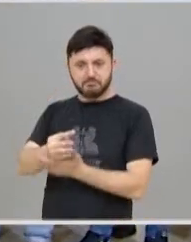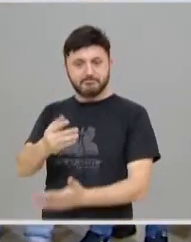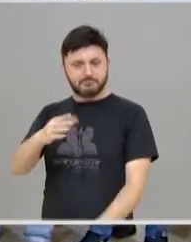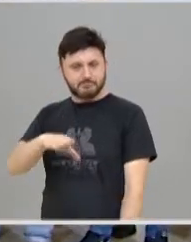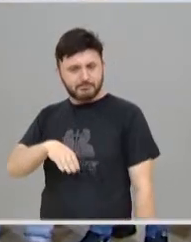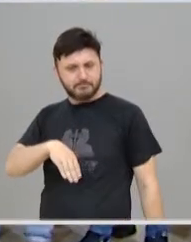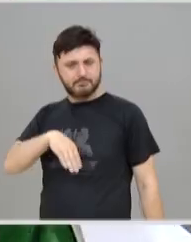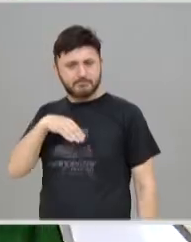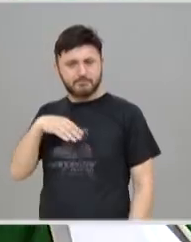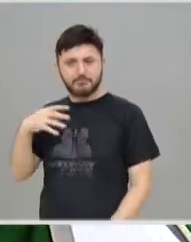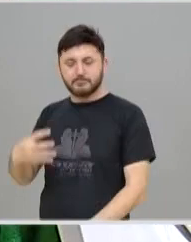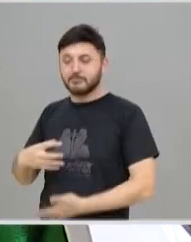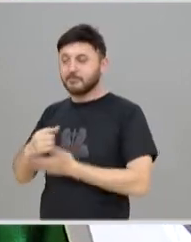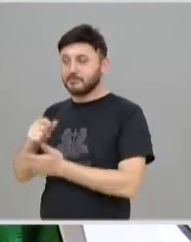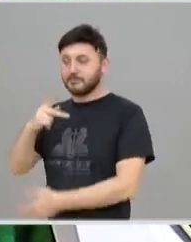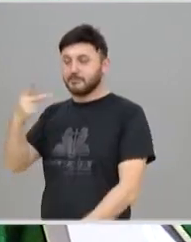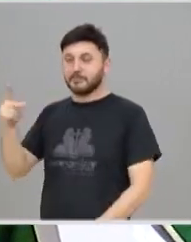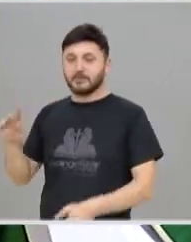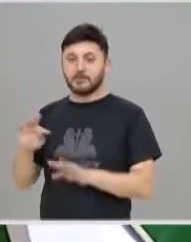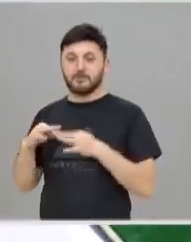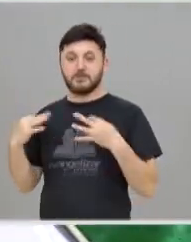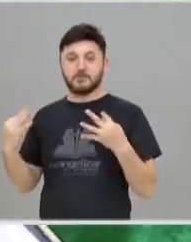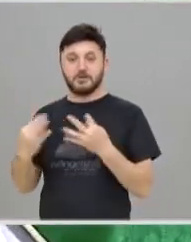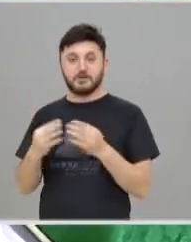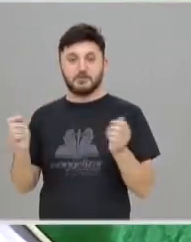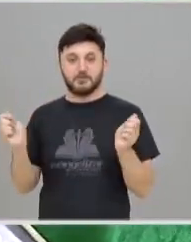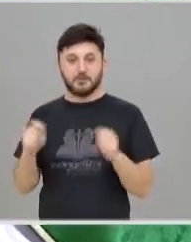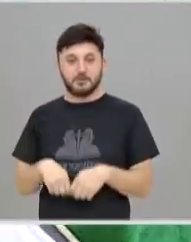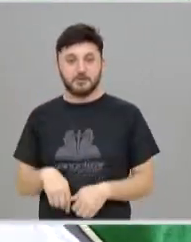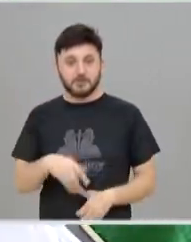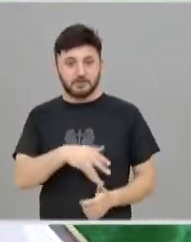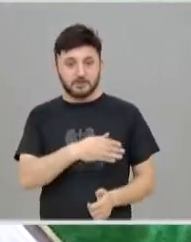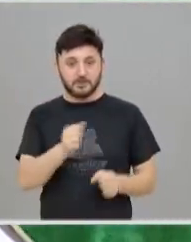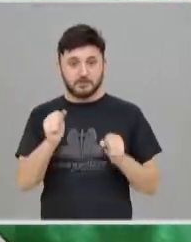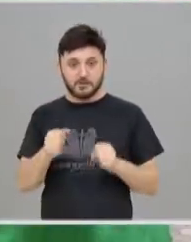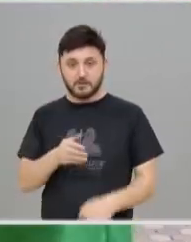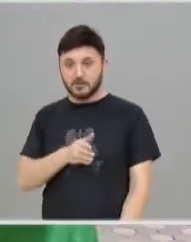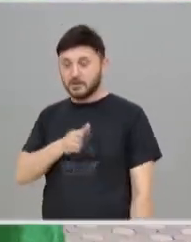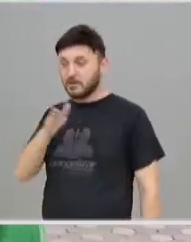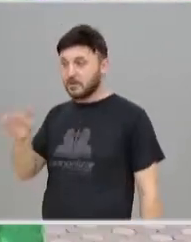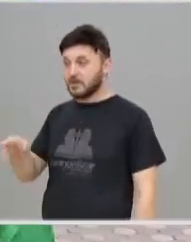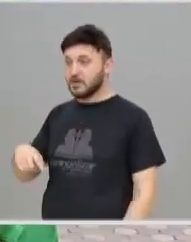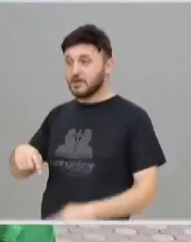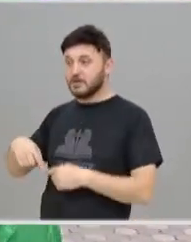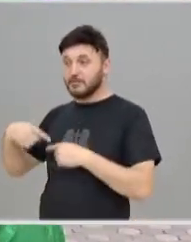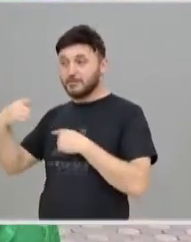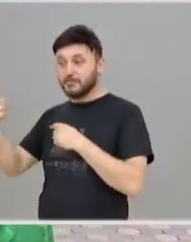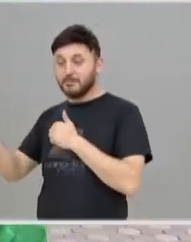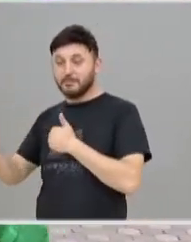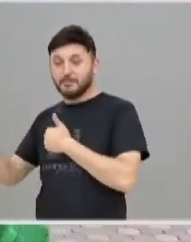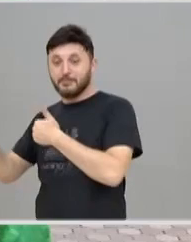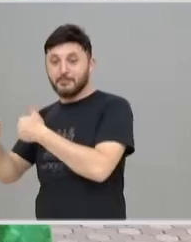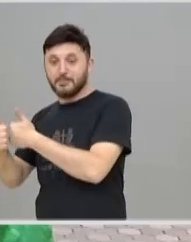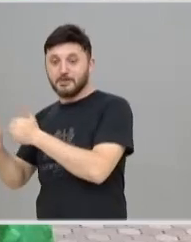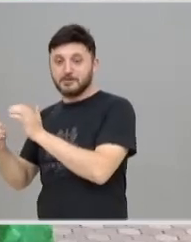e salvar tua família. Você pode ir para próximo de Jesus.